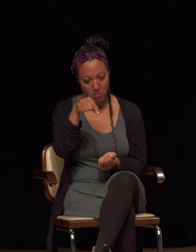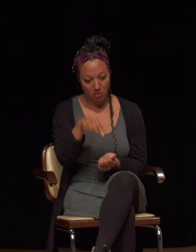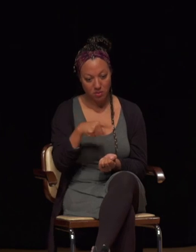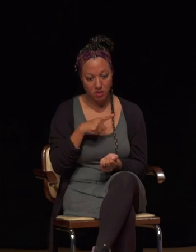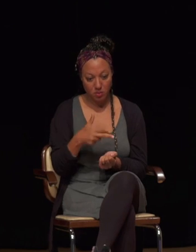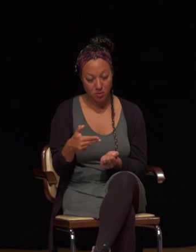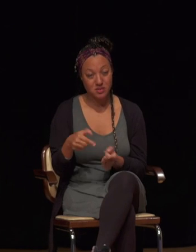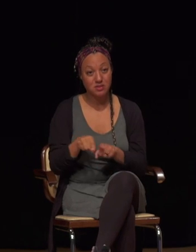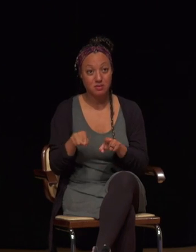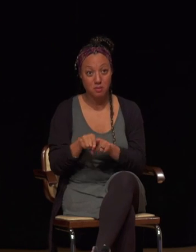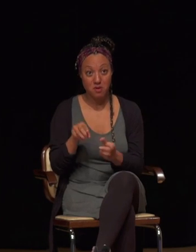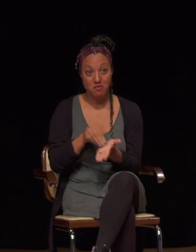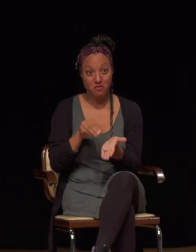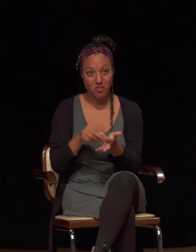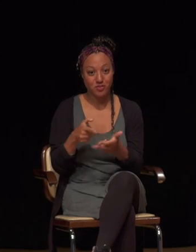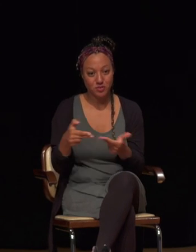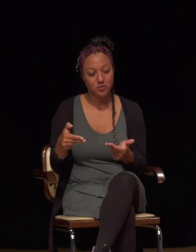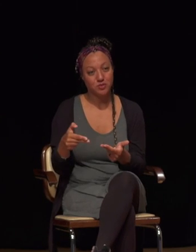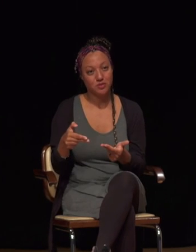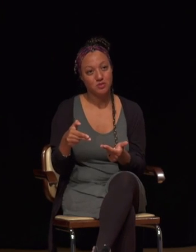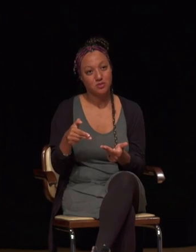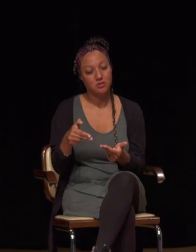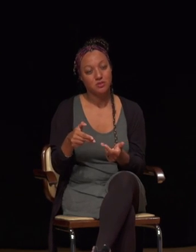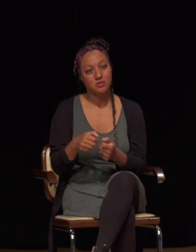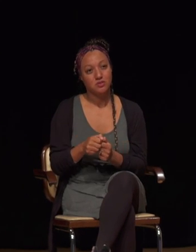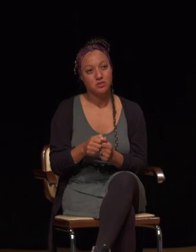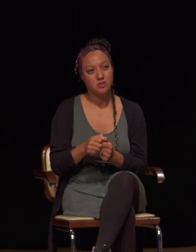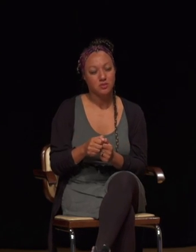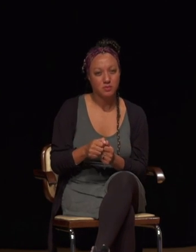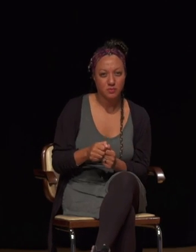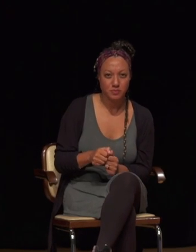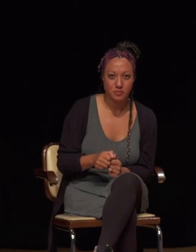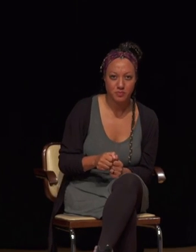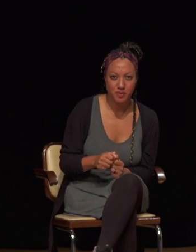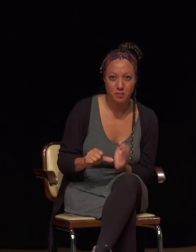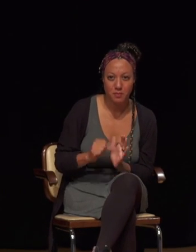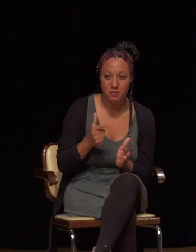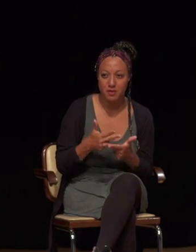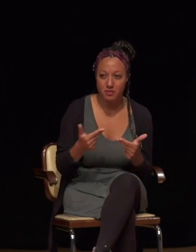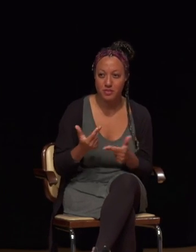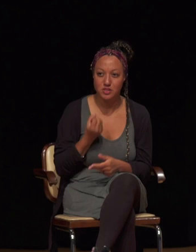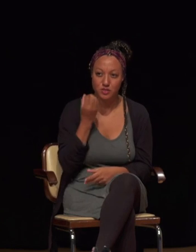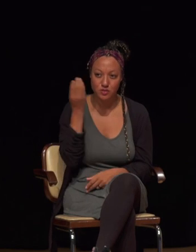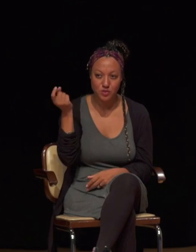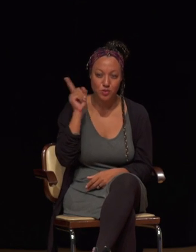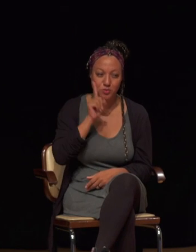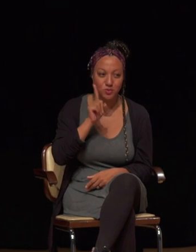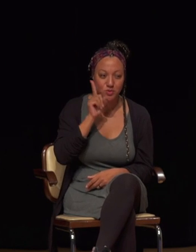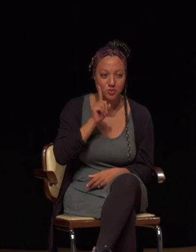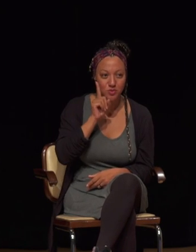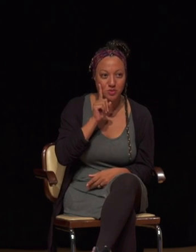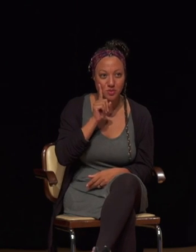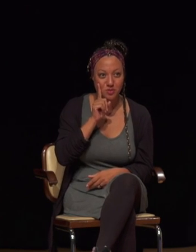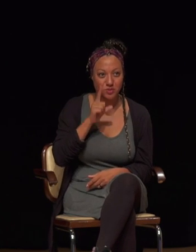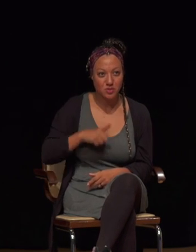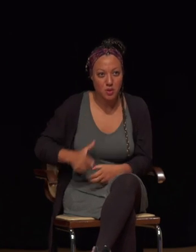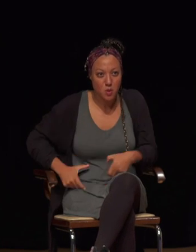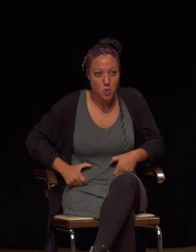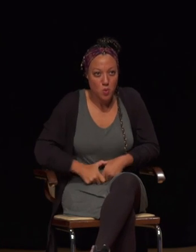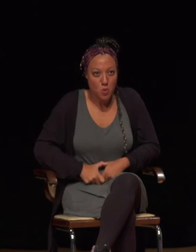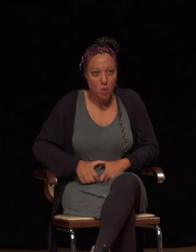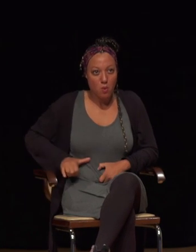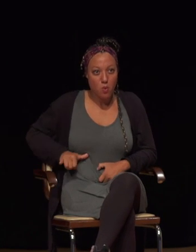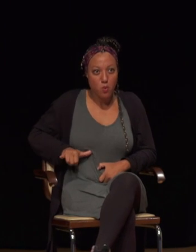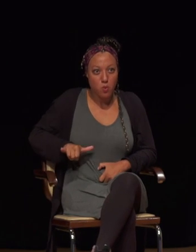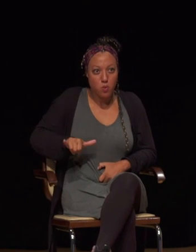não contêm como você tá dizendo né a nossa própria Eu lembro que quando o meu filho foi a primeira vez viajar paraos Estados Unidos ele apertou bem o cinto e